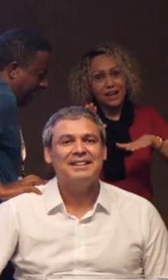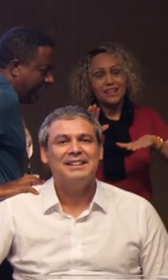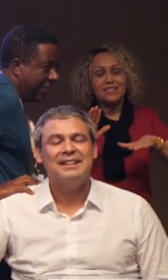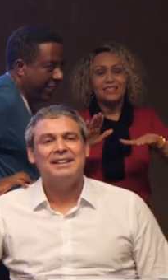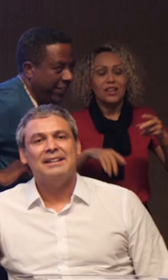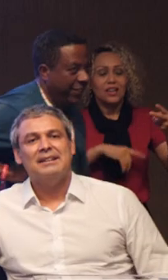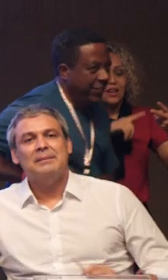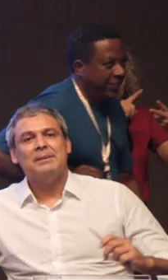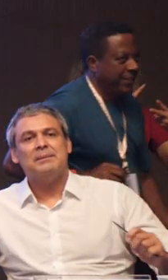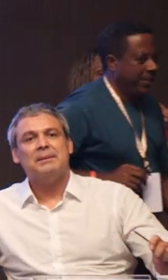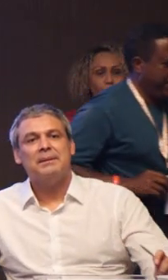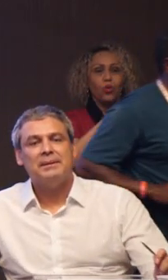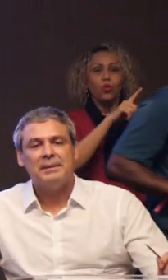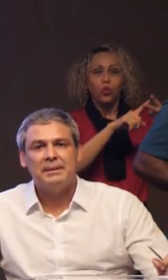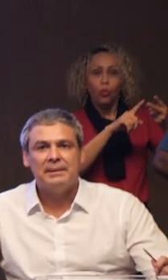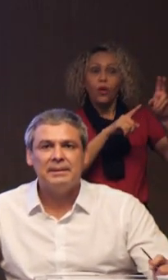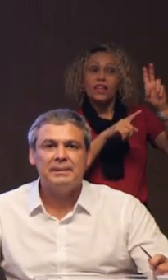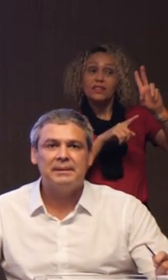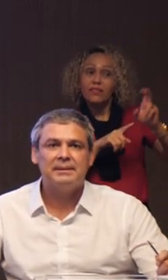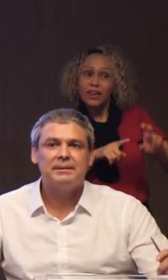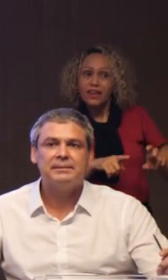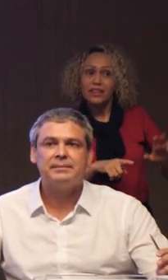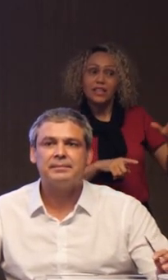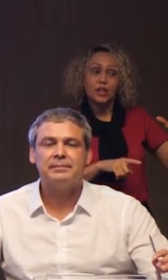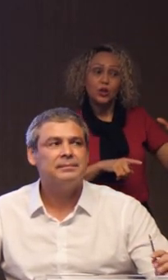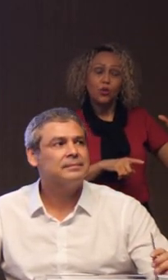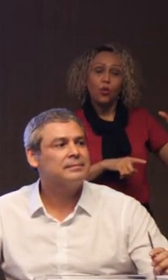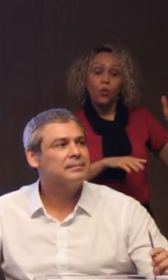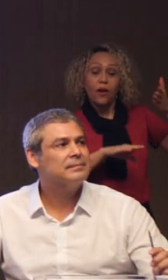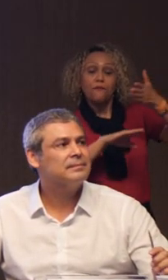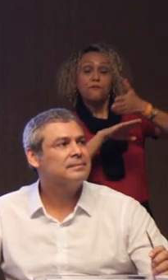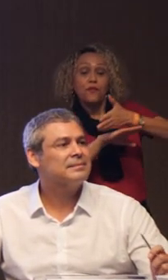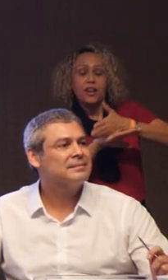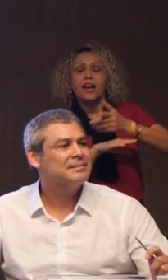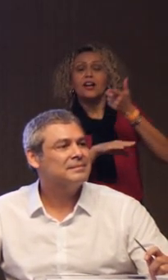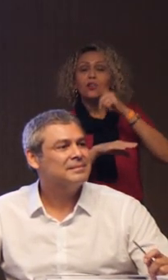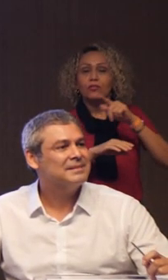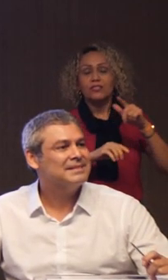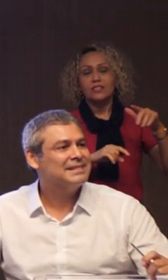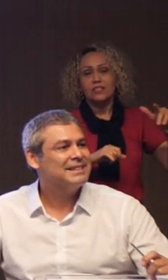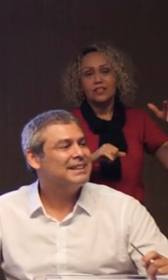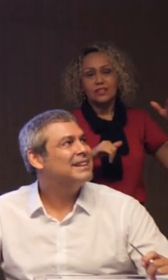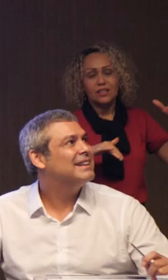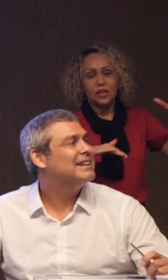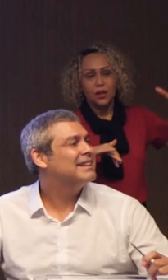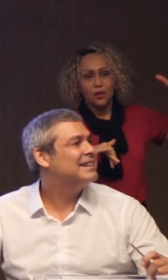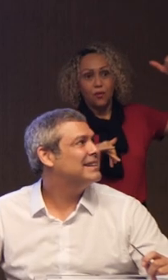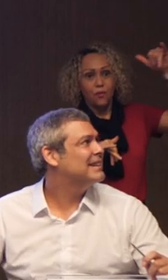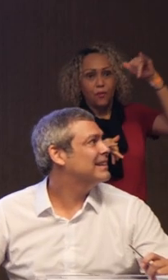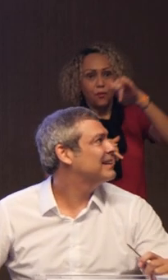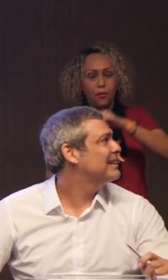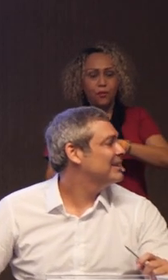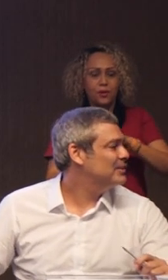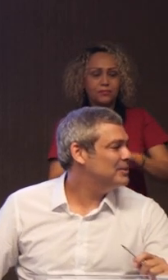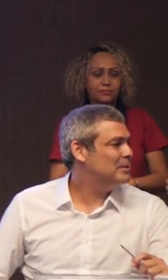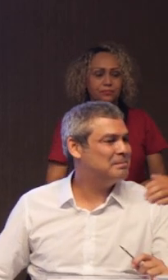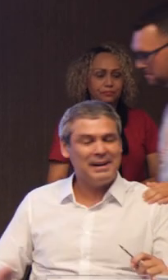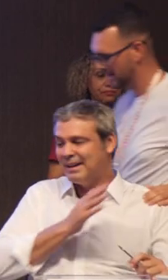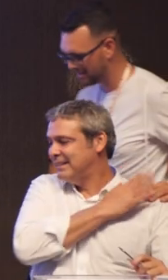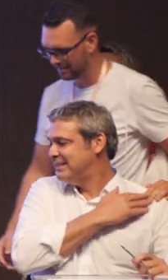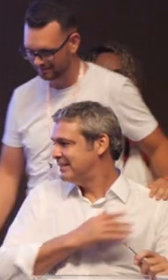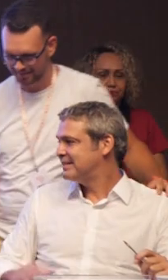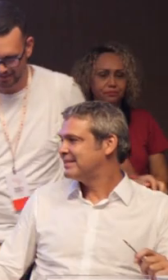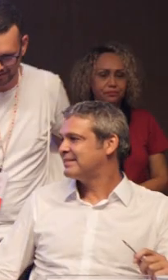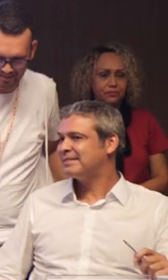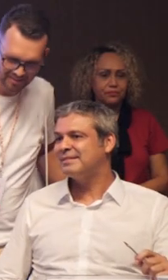representando aquilo que o povo elegeu ele, que foi assistir os alagados que tinham naquela região do Maranhão, e ele foi